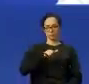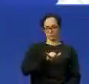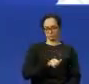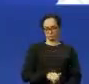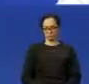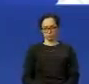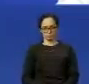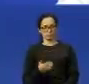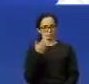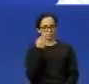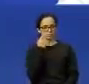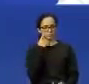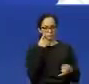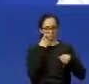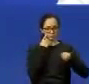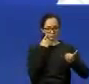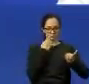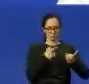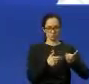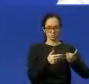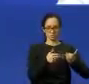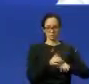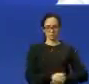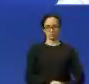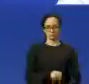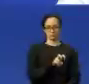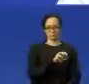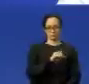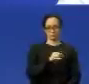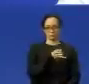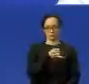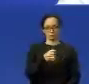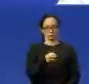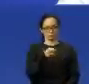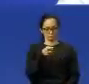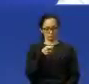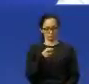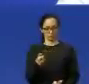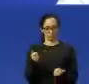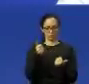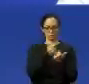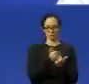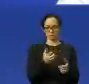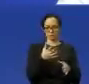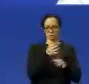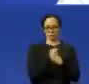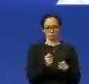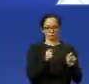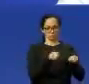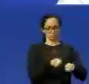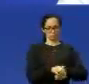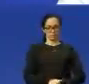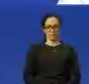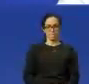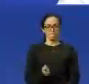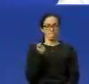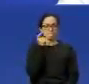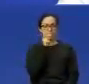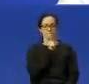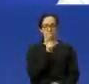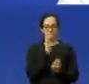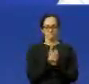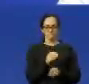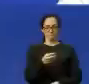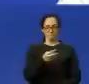Chegamos então que o y pode ser interpretado como 50 menos x, substituído no cálculo da área. Chegamos numa equação